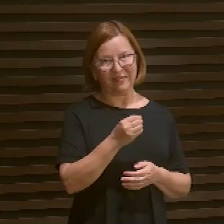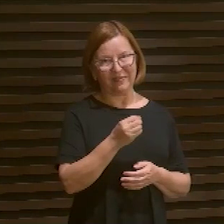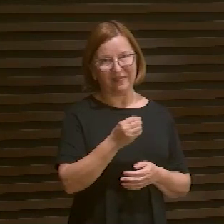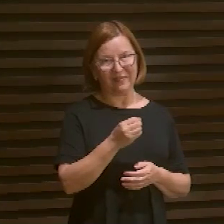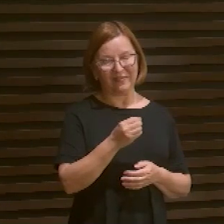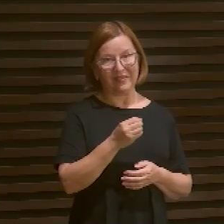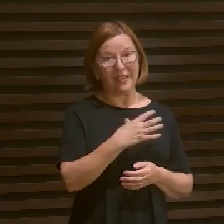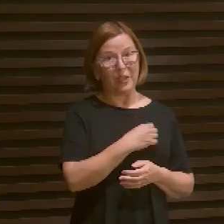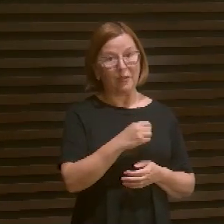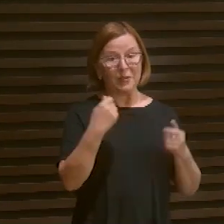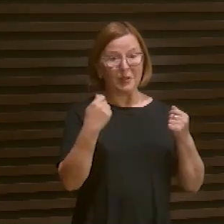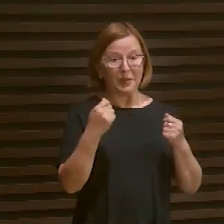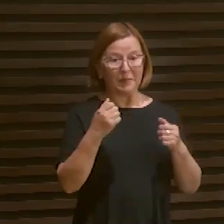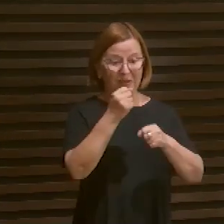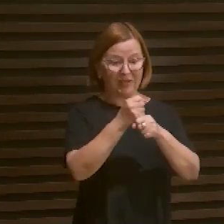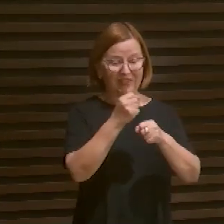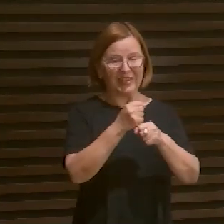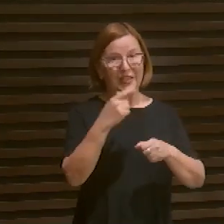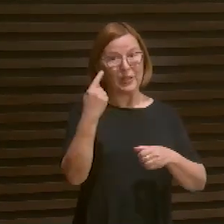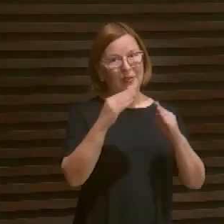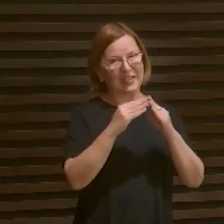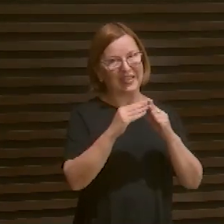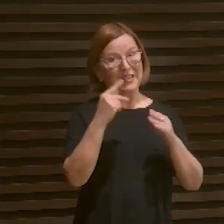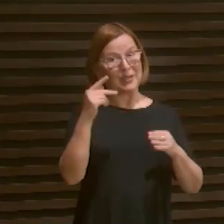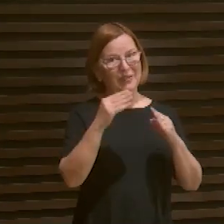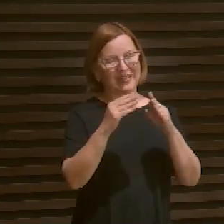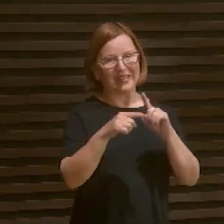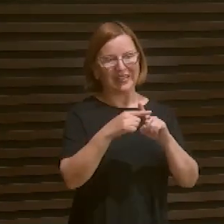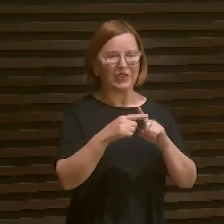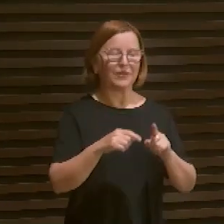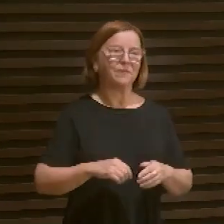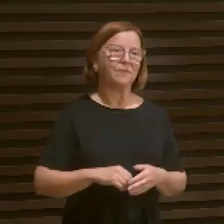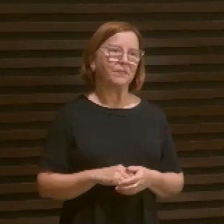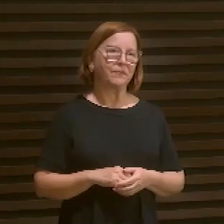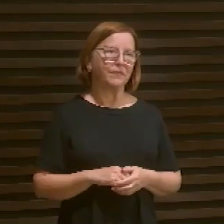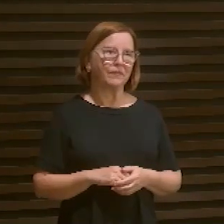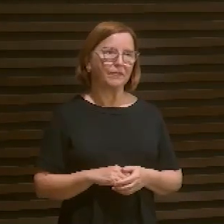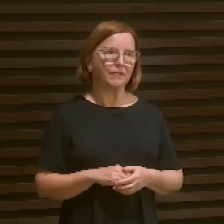casa, a sua igreja. Vamos ler.